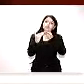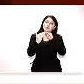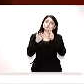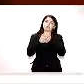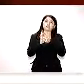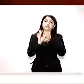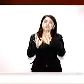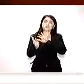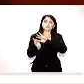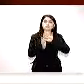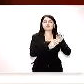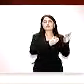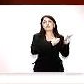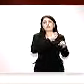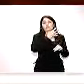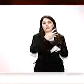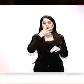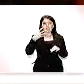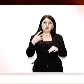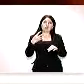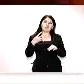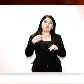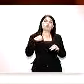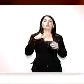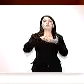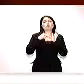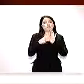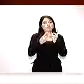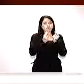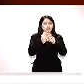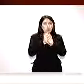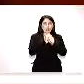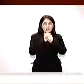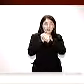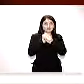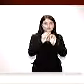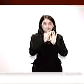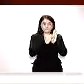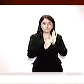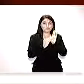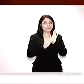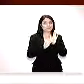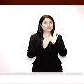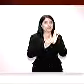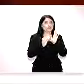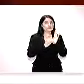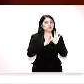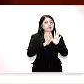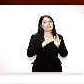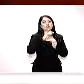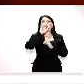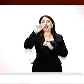reprovação deveu-se à inconsistência dos registros contábeis Entretanto a unidade de economia da